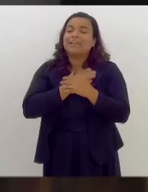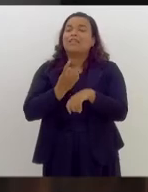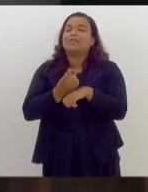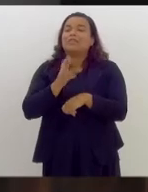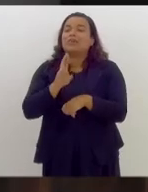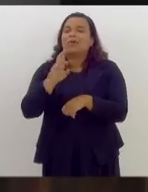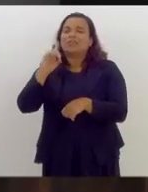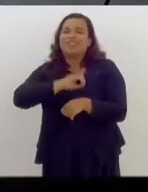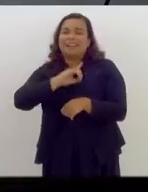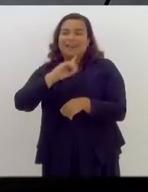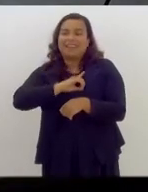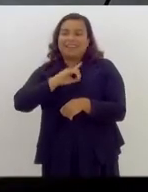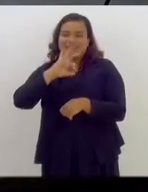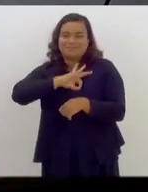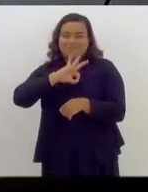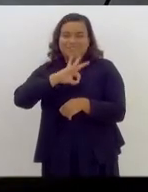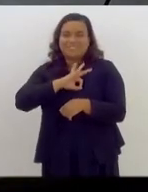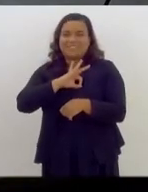de Polícia Civil.